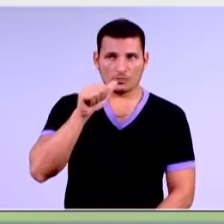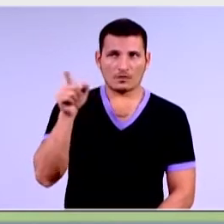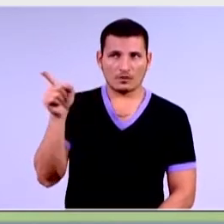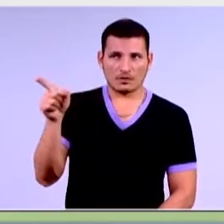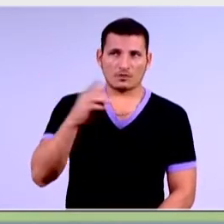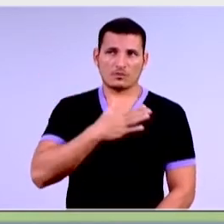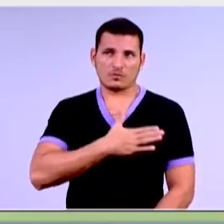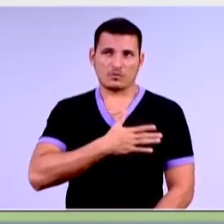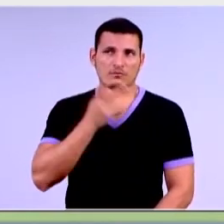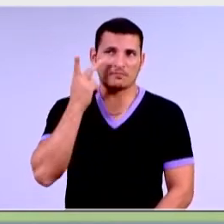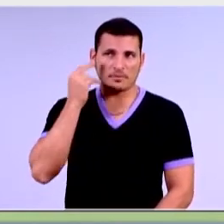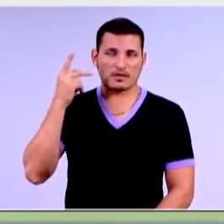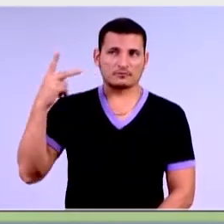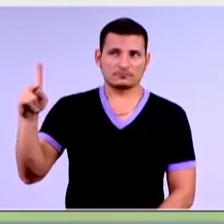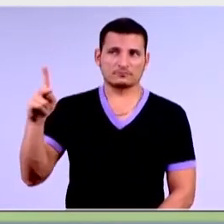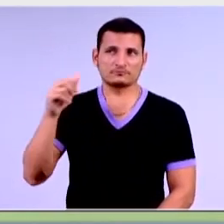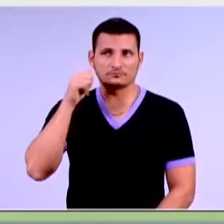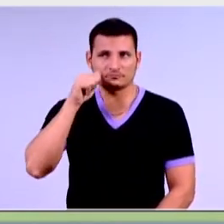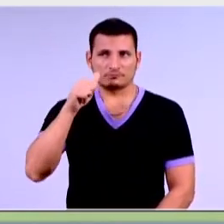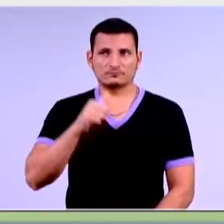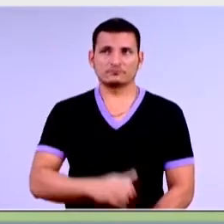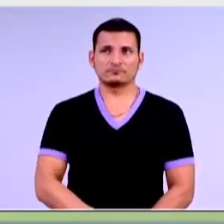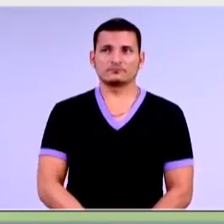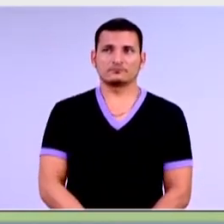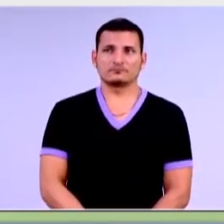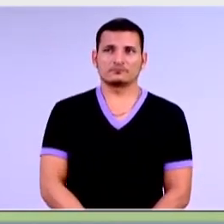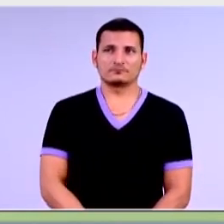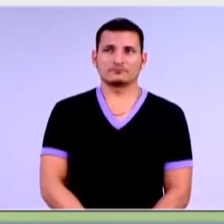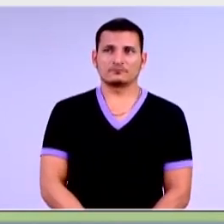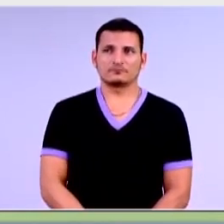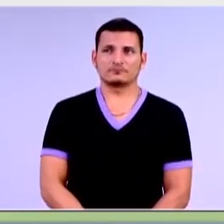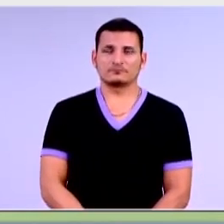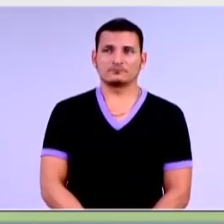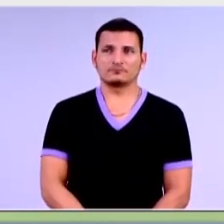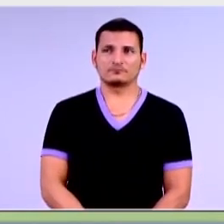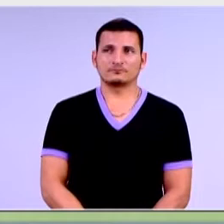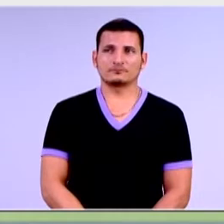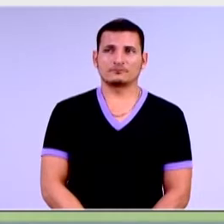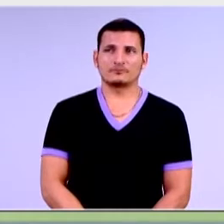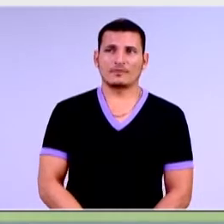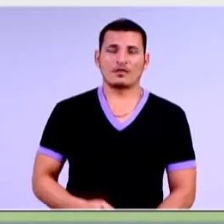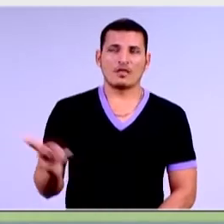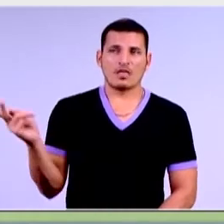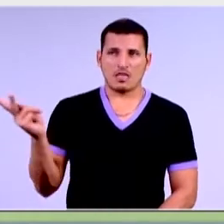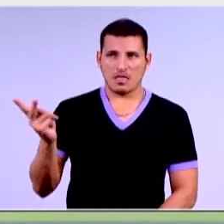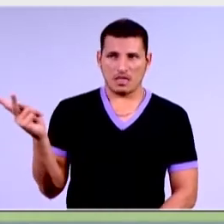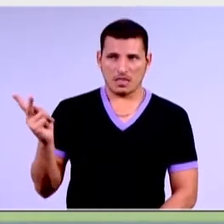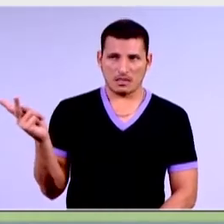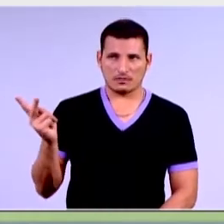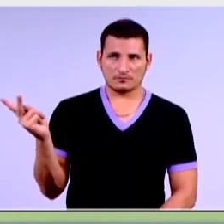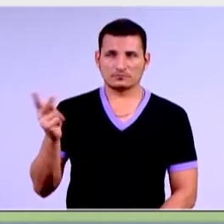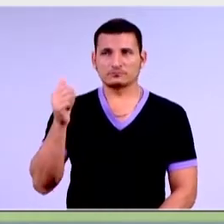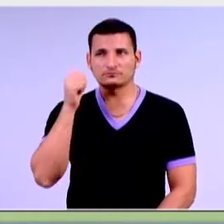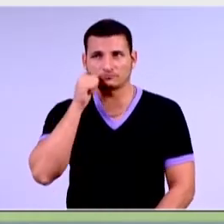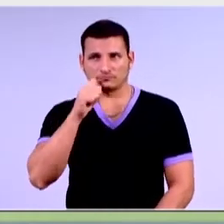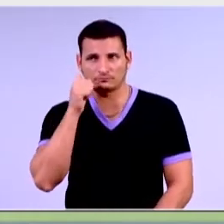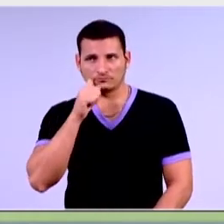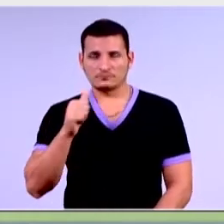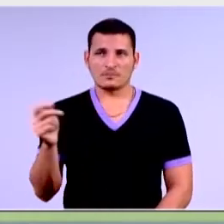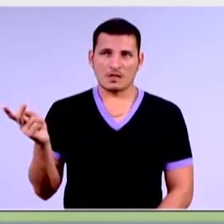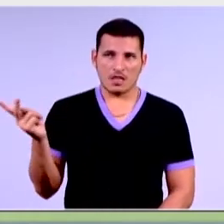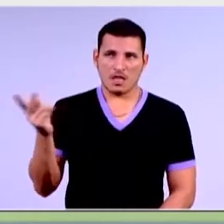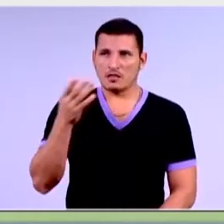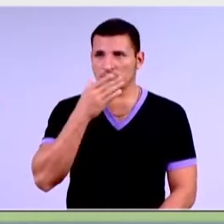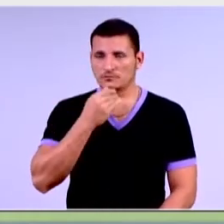pai dela e fly e espada ele ou ela dependendo do que eu estou falando gosta do